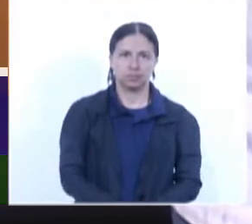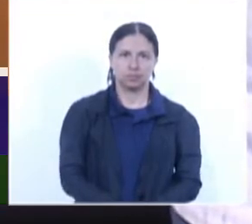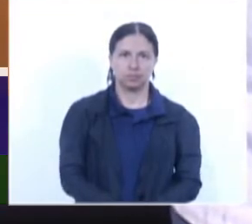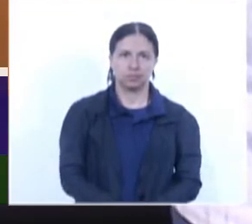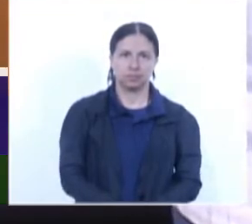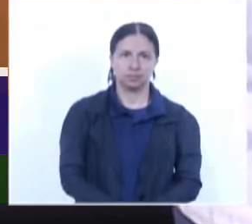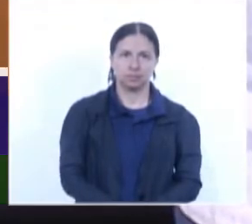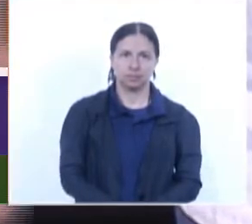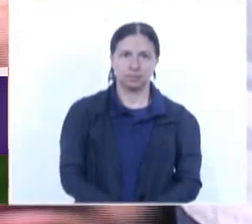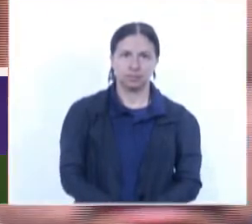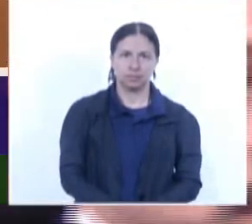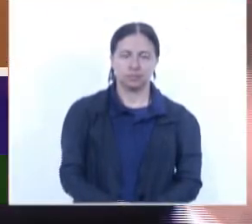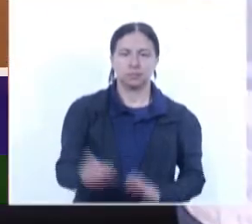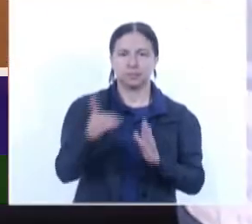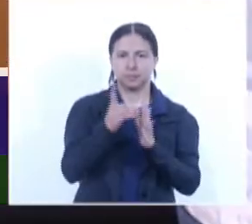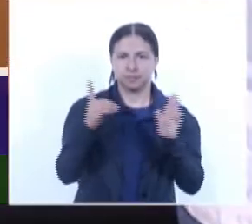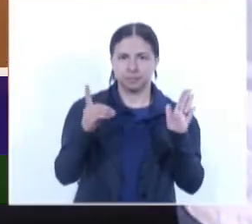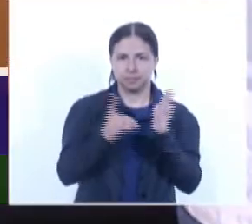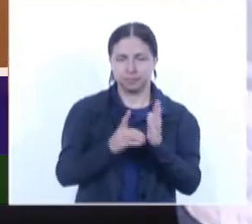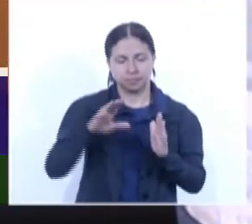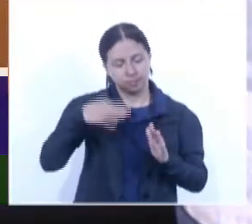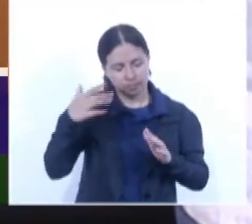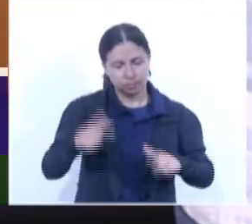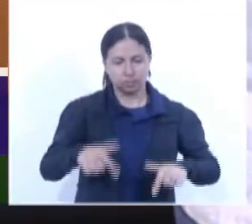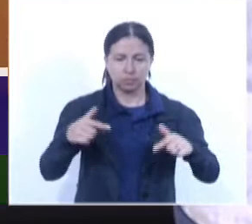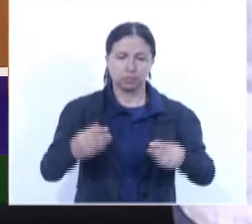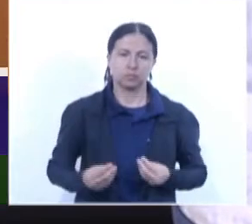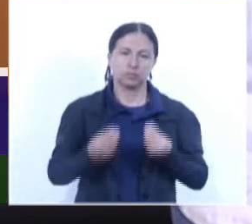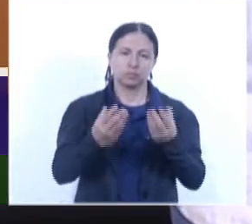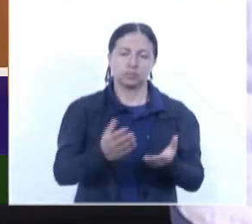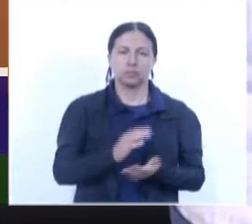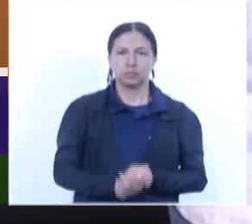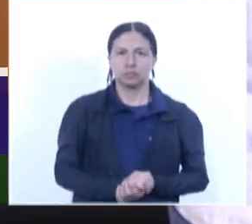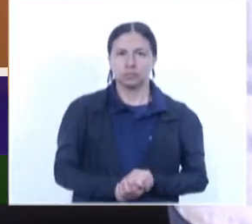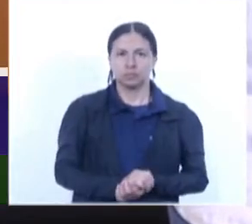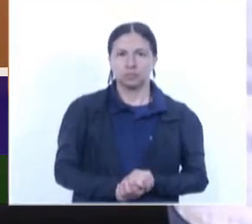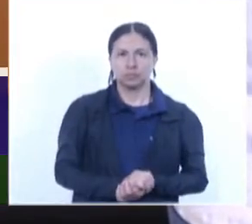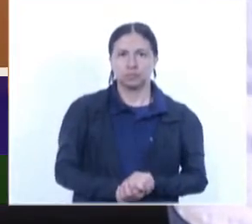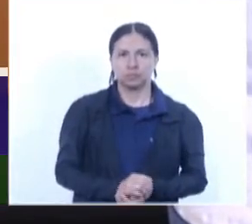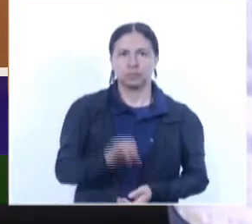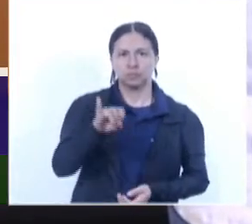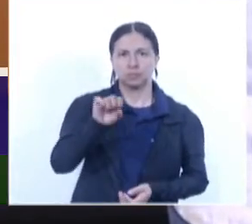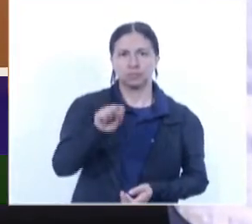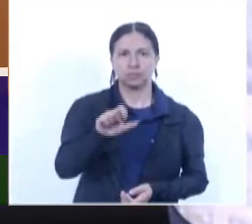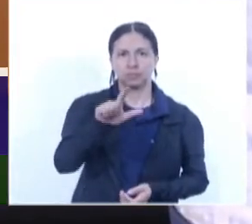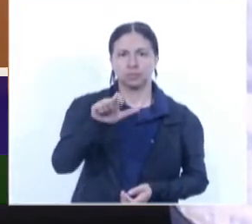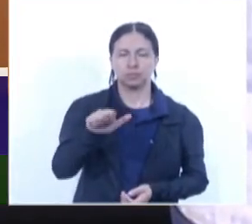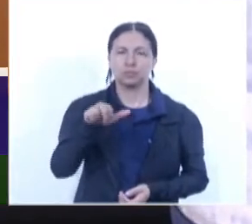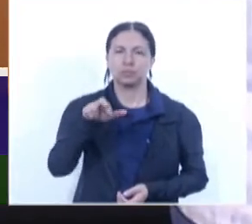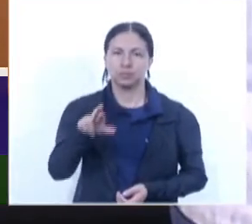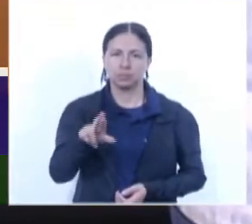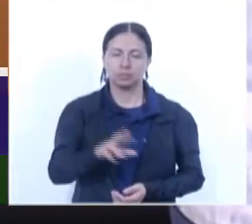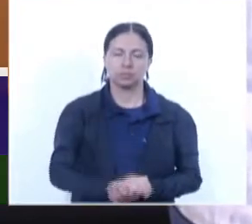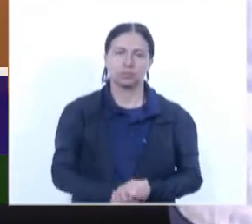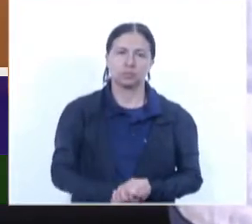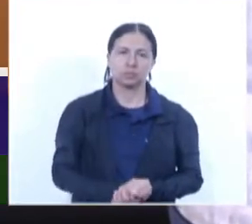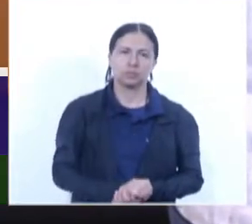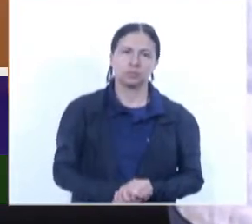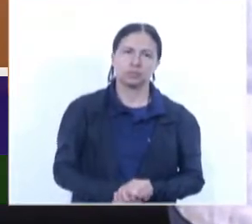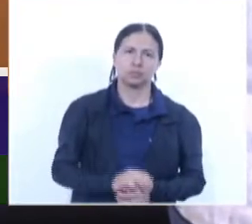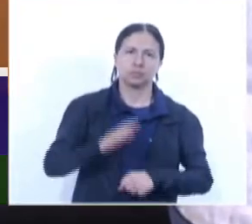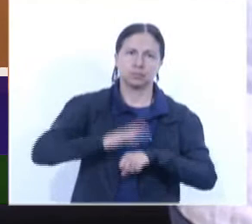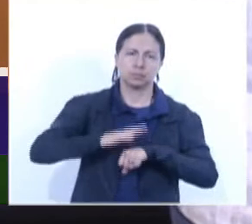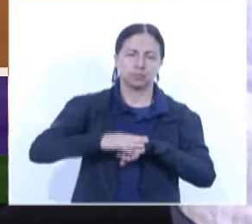projeto decreto legislativo consegue título cidadão honorário ao Senhor wisner Naves Dantas autor Vereador